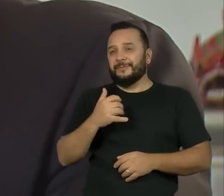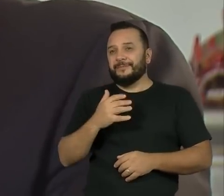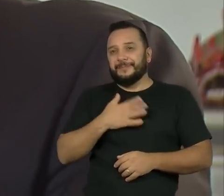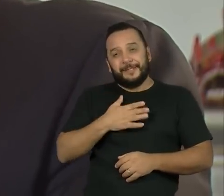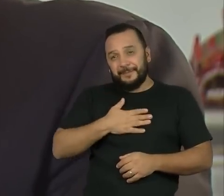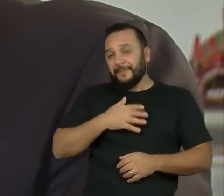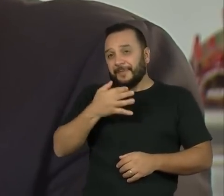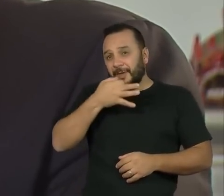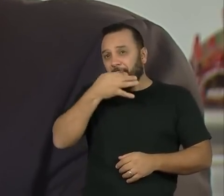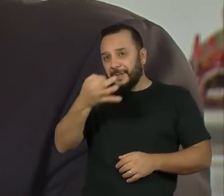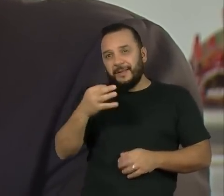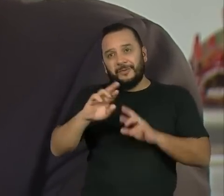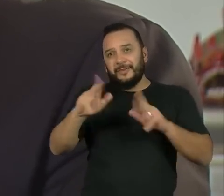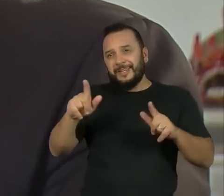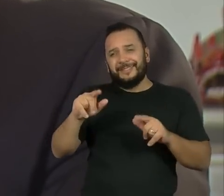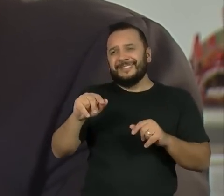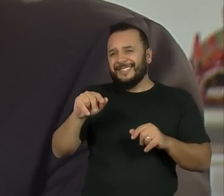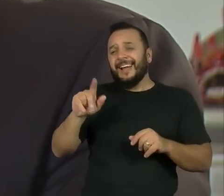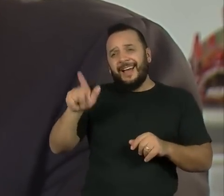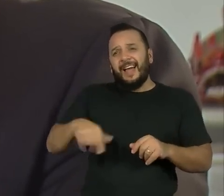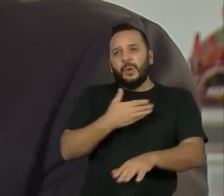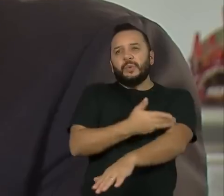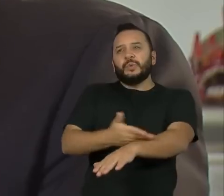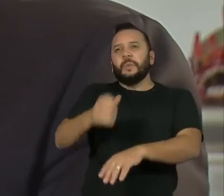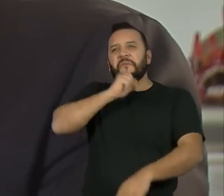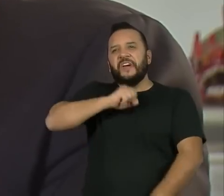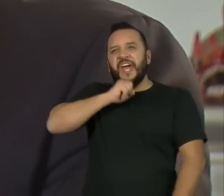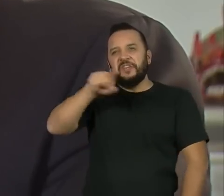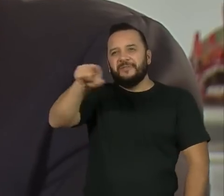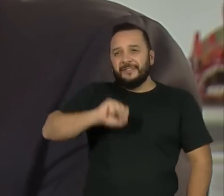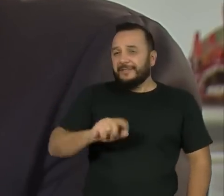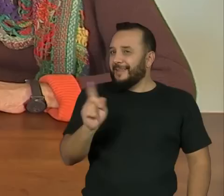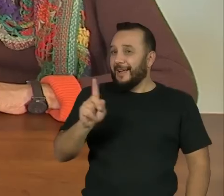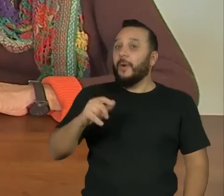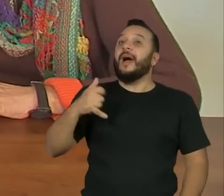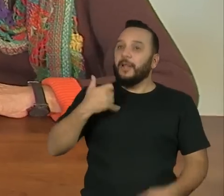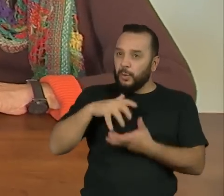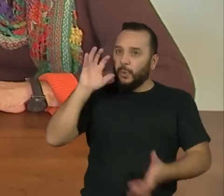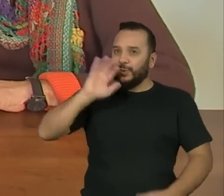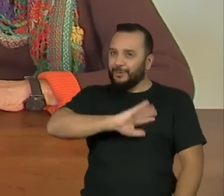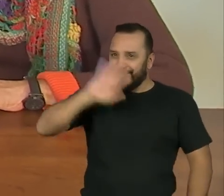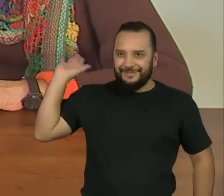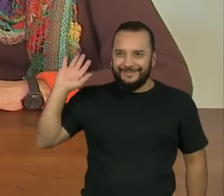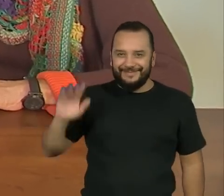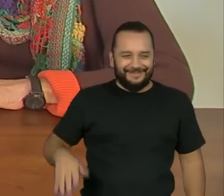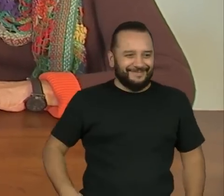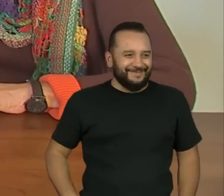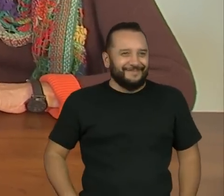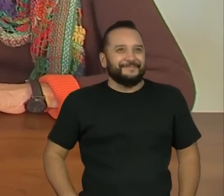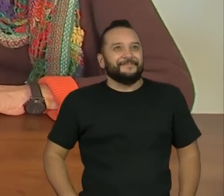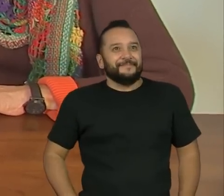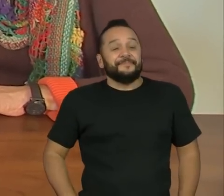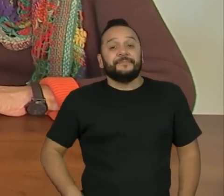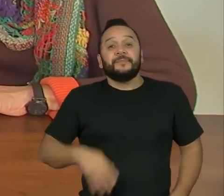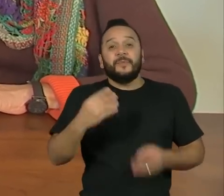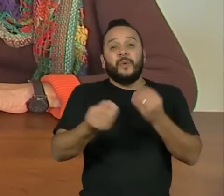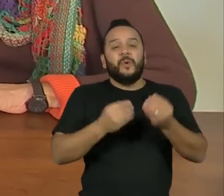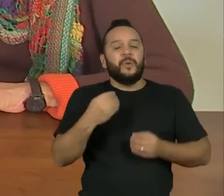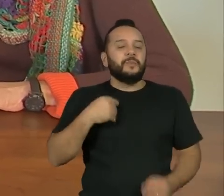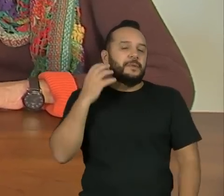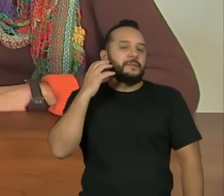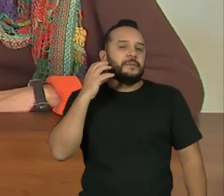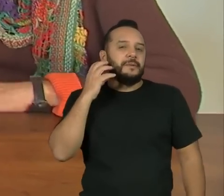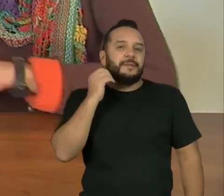minha divergência, é mania de velho. Eu digo que não, que é de idoso. E como Cortella analisa o termo